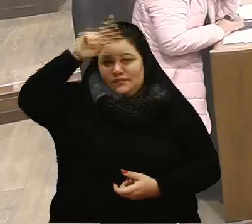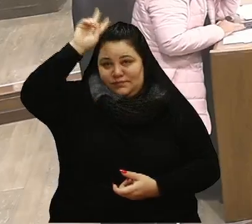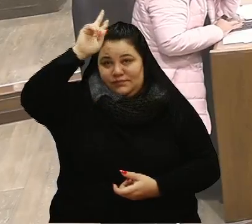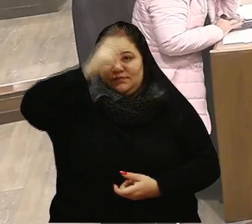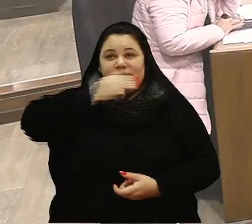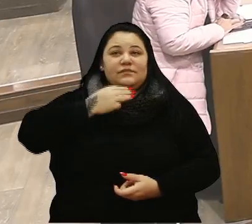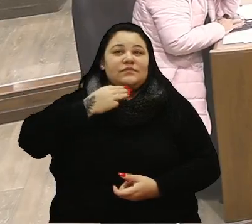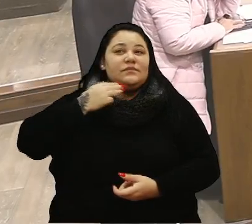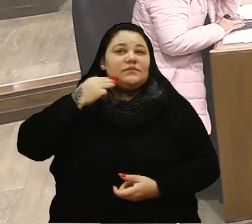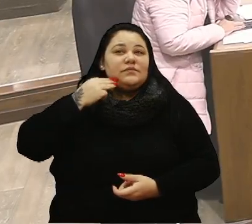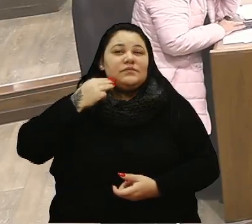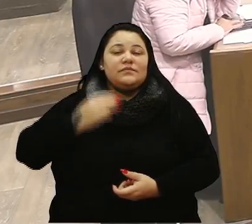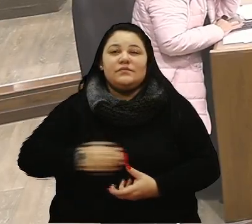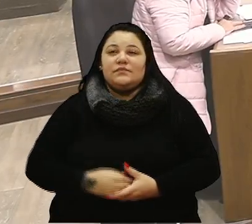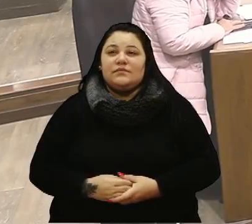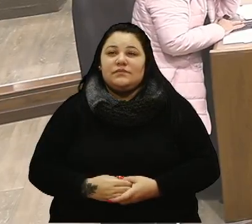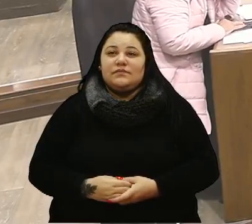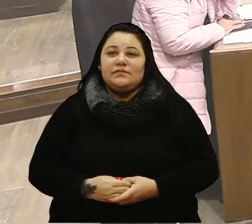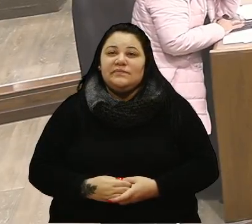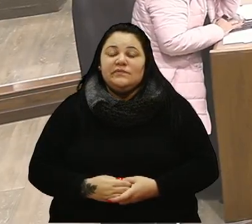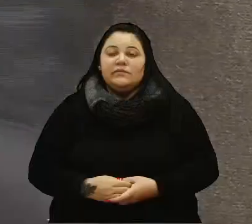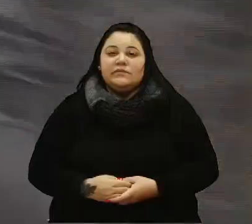Marisol Santos.